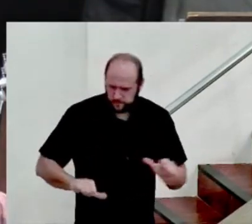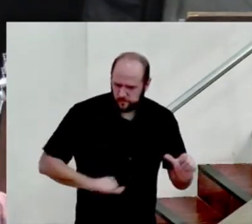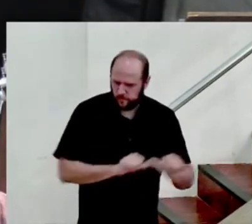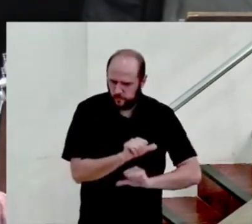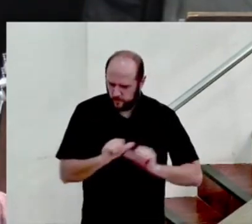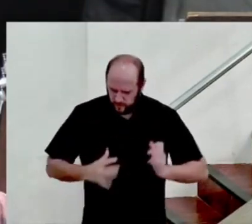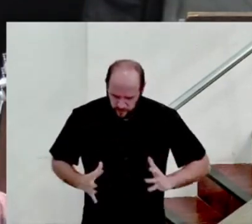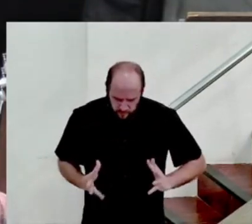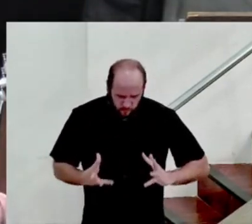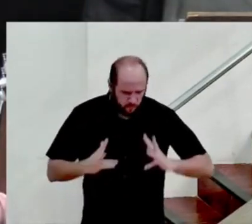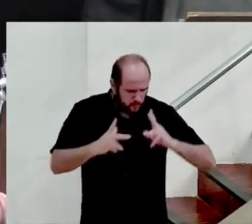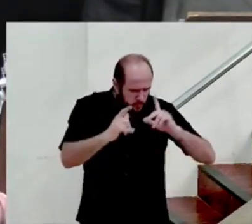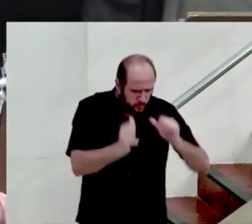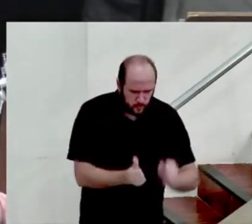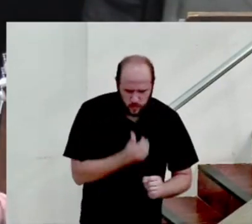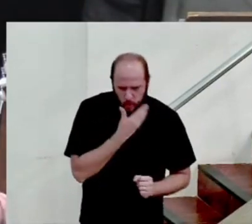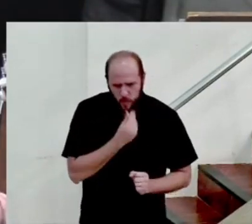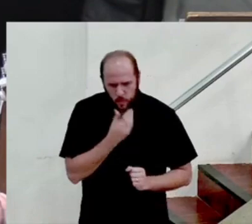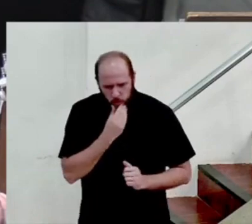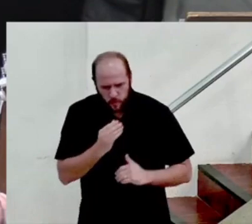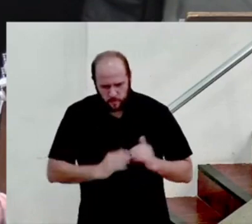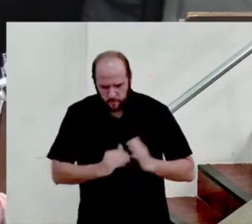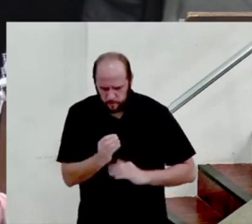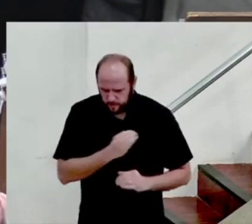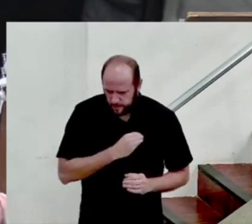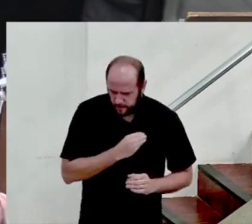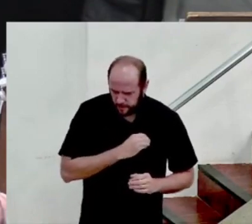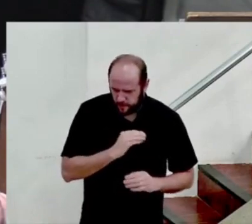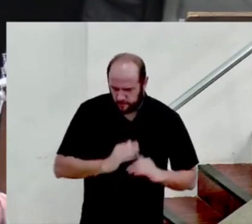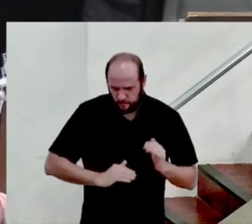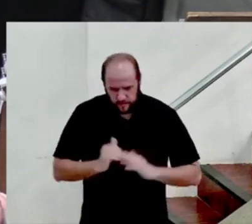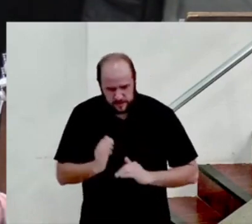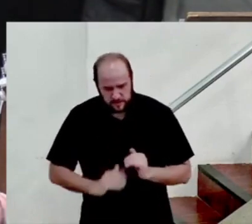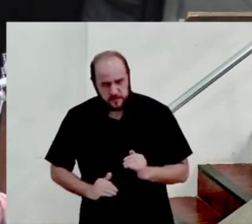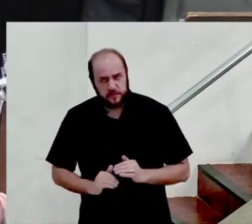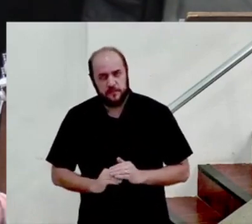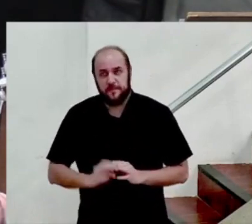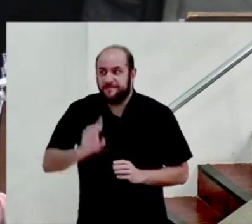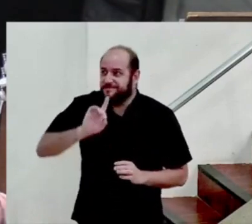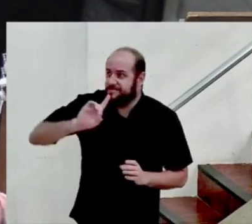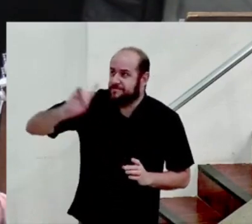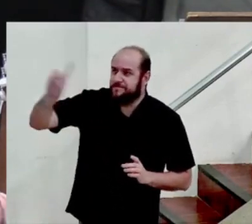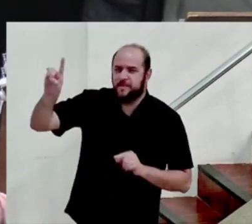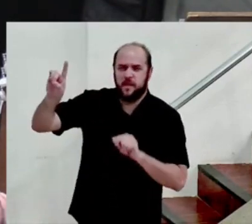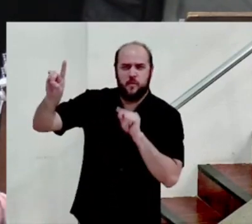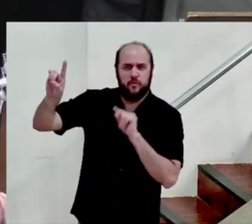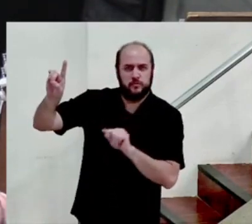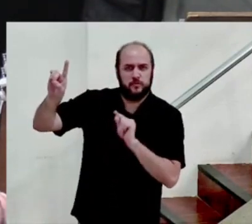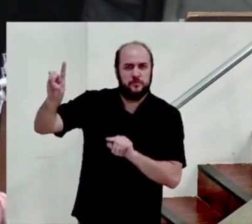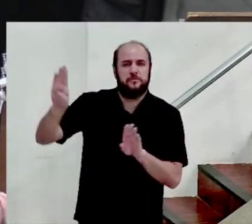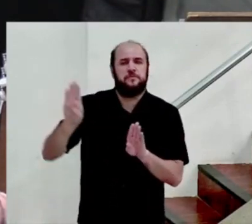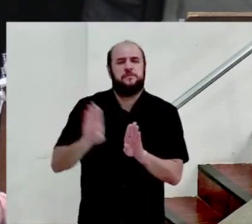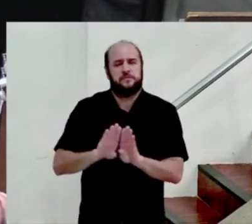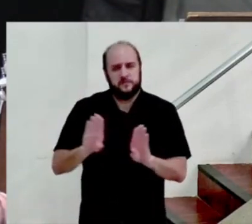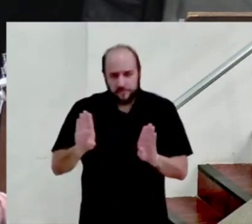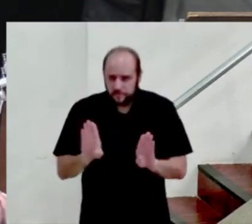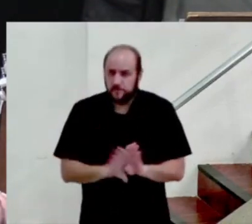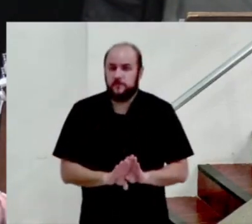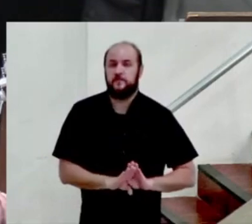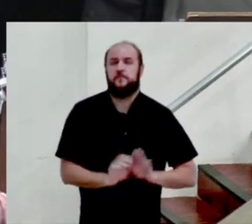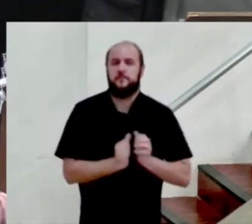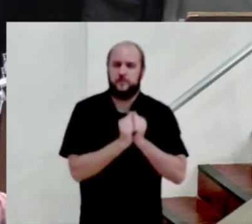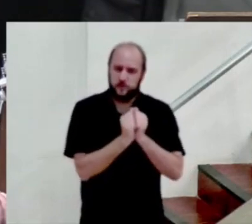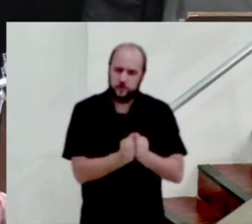produto das mãos dos homens, do seu pecado fora, este Deus também estaria com